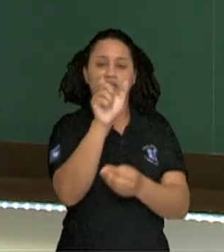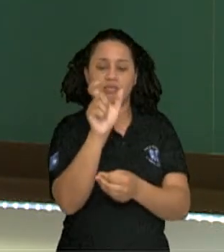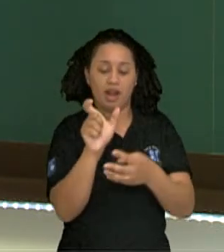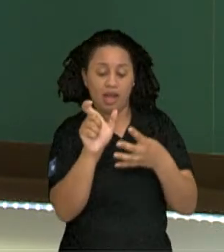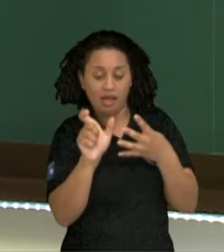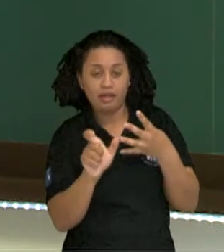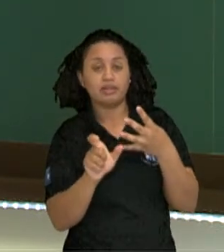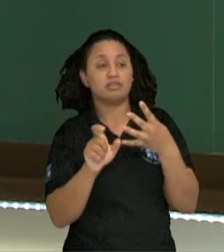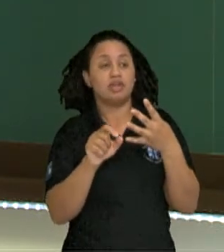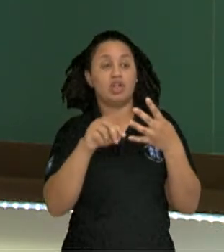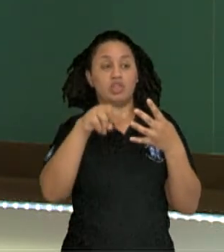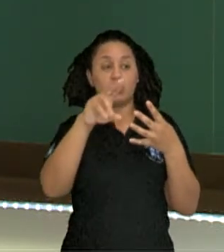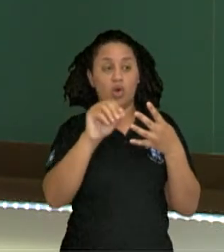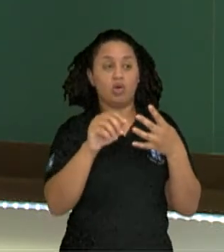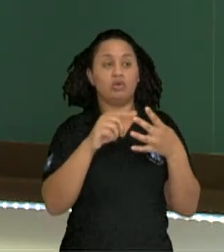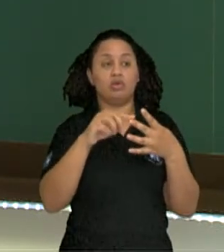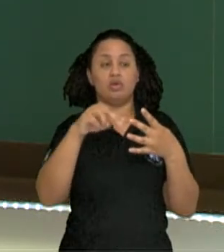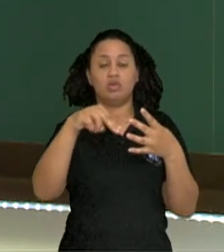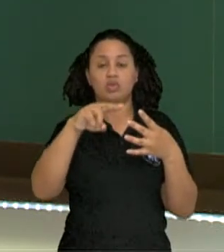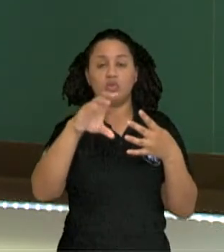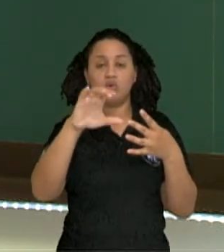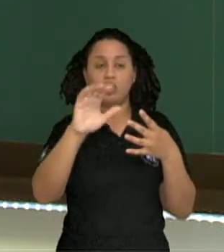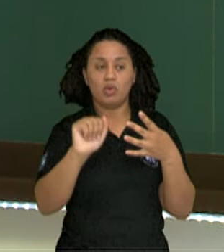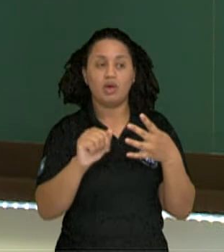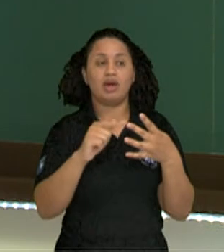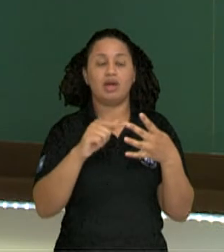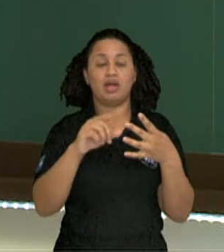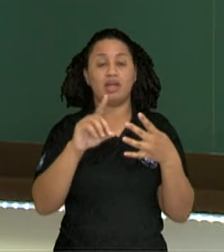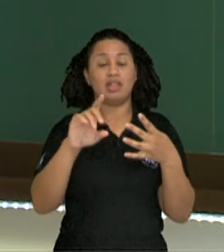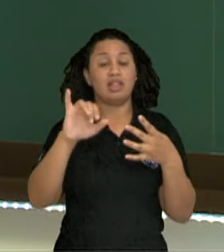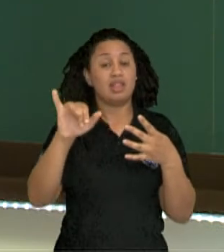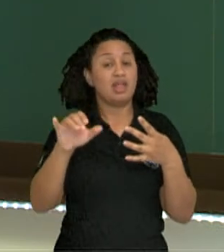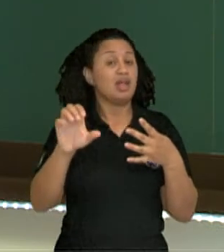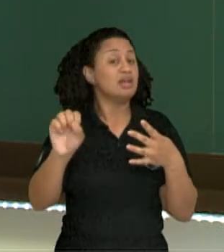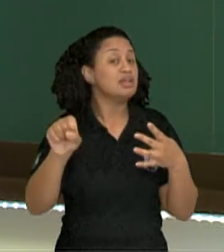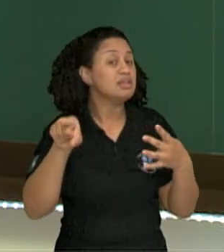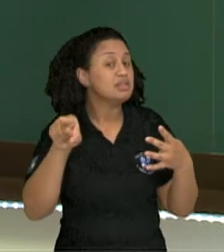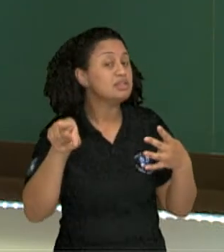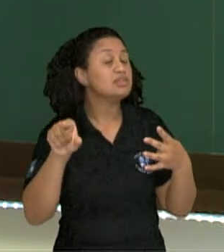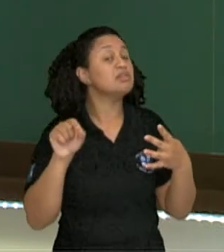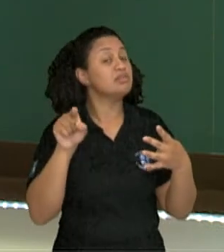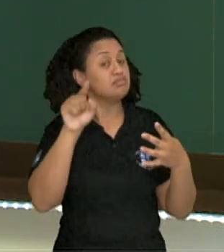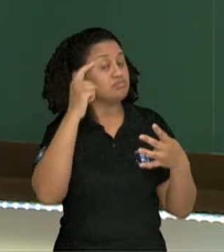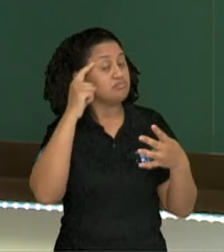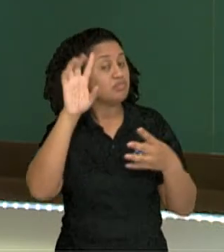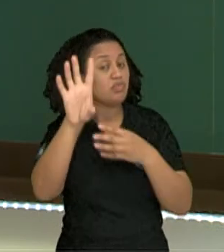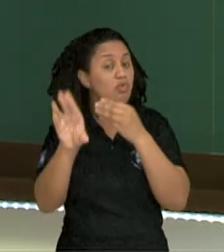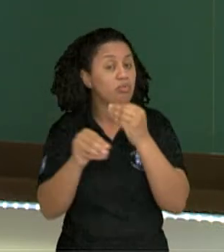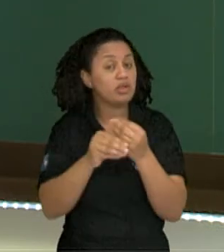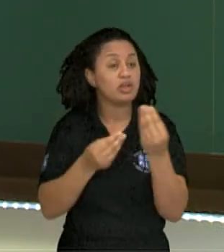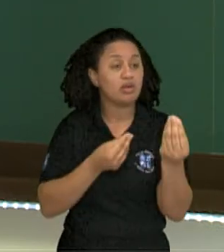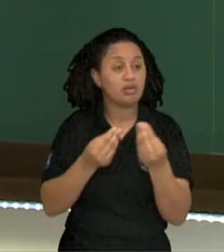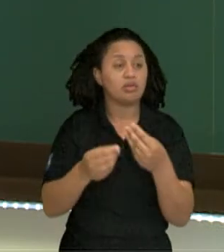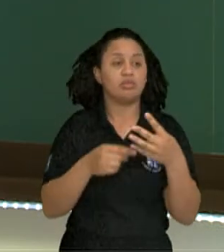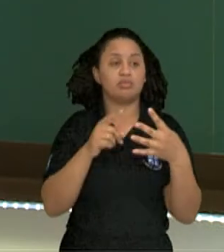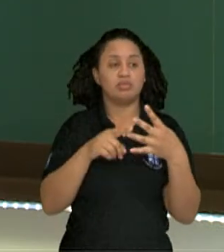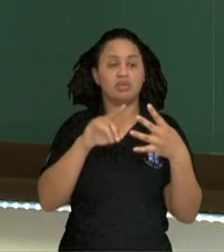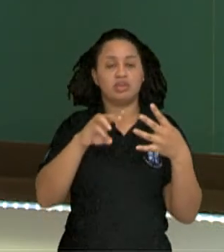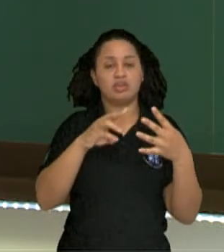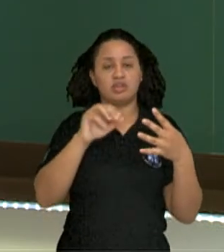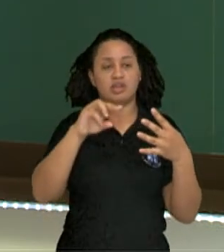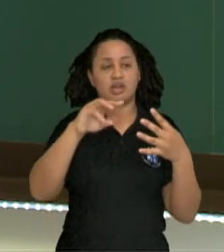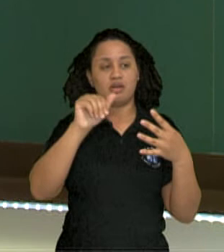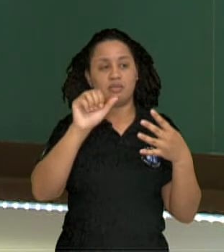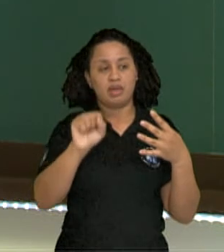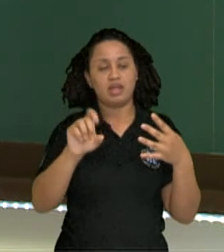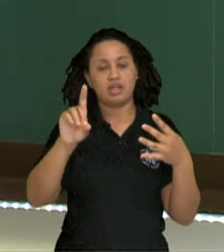nunca te desanimes. Nunca dejes. E aí você vai pensar numa forma de completar. Jamás